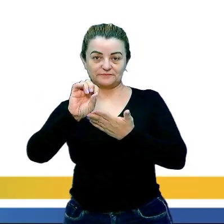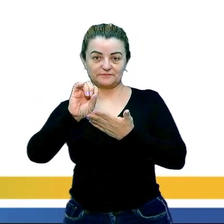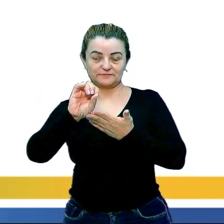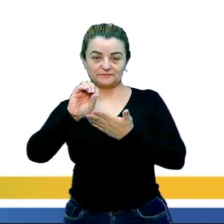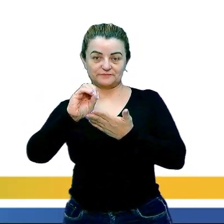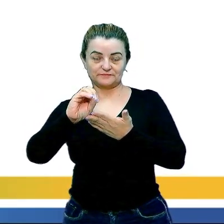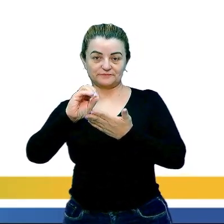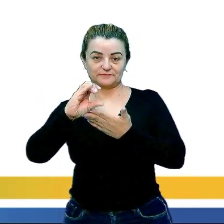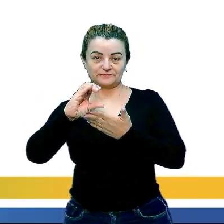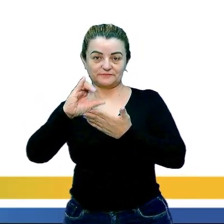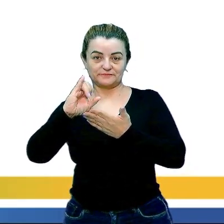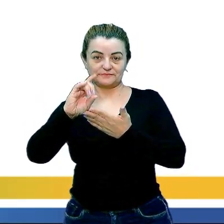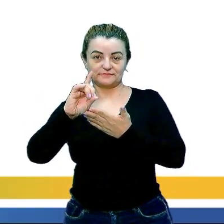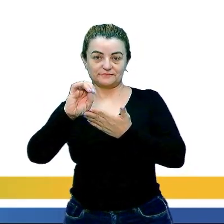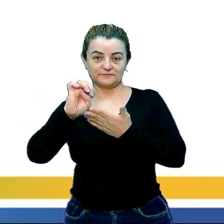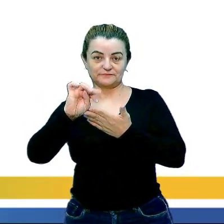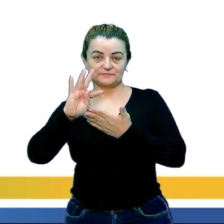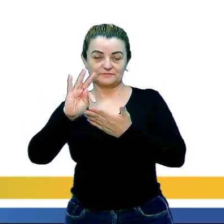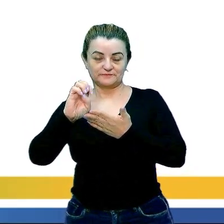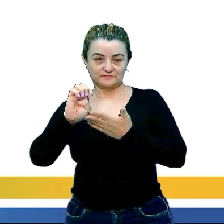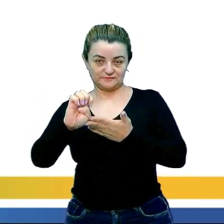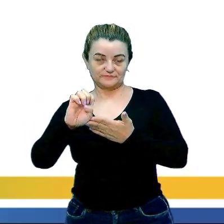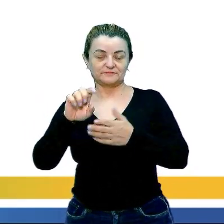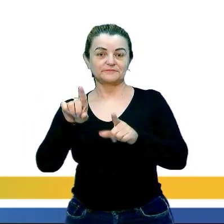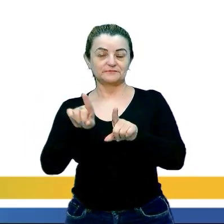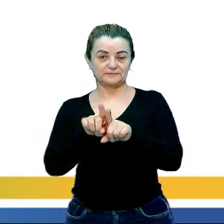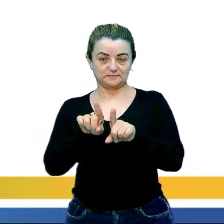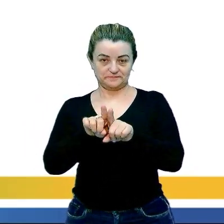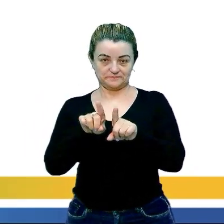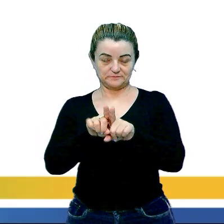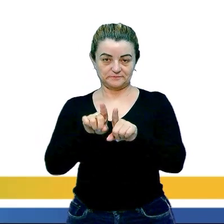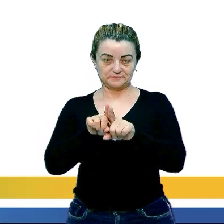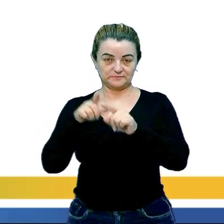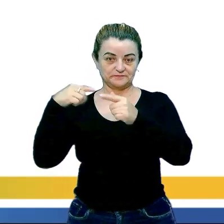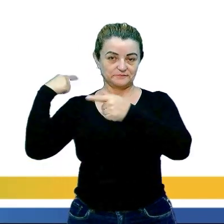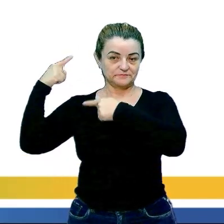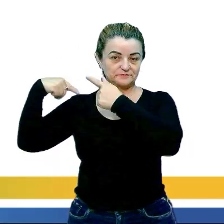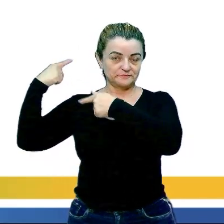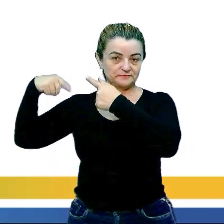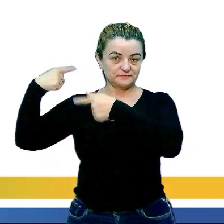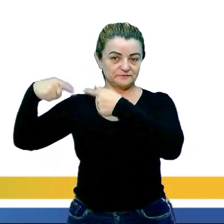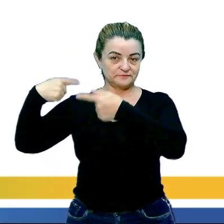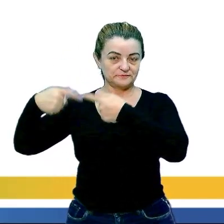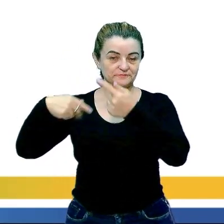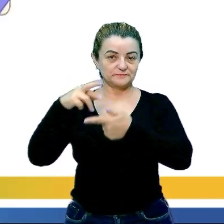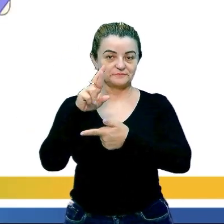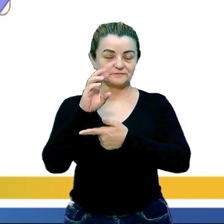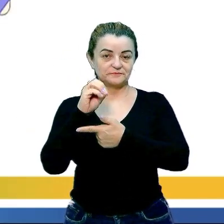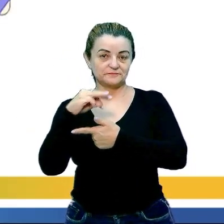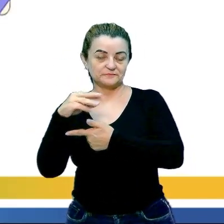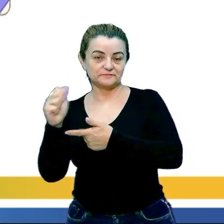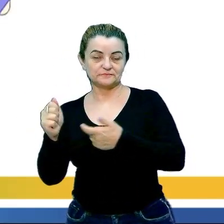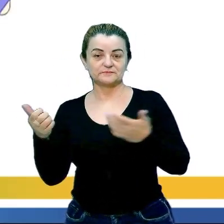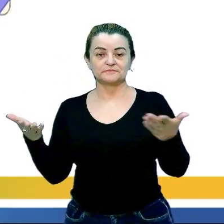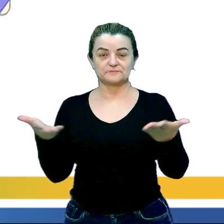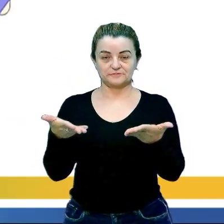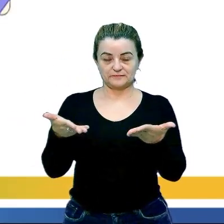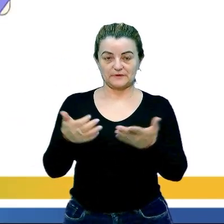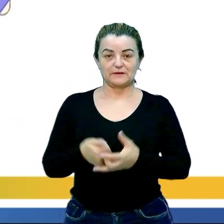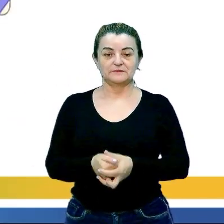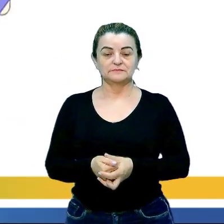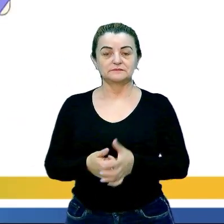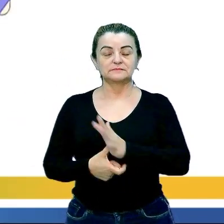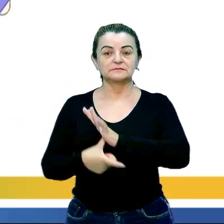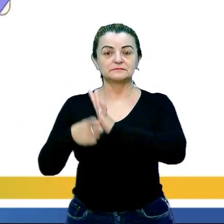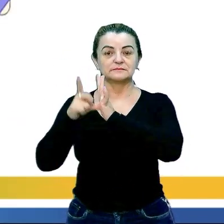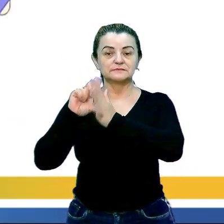desse império e as heranças romanas que nós temos até hoje em dia no nosso cotidiano. Mas